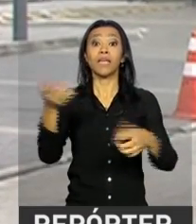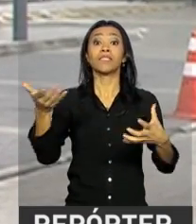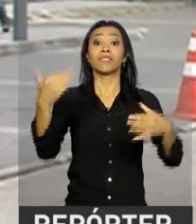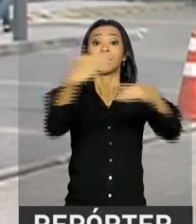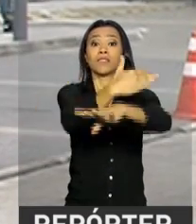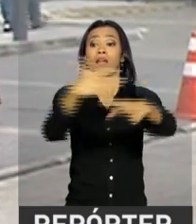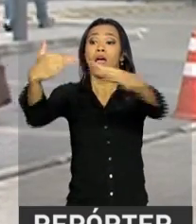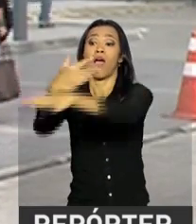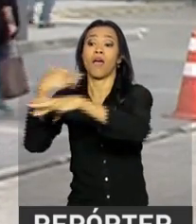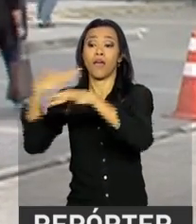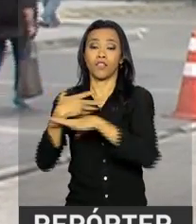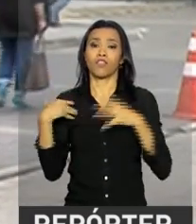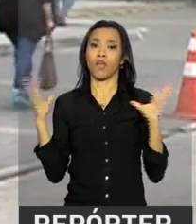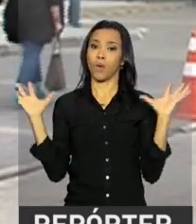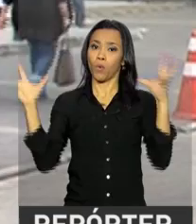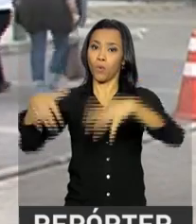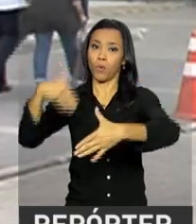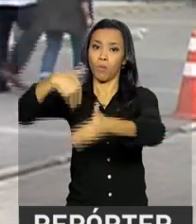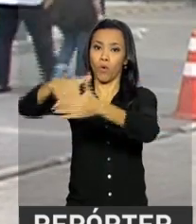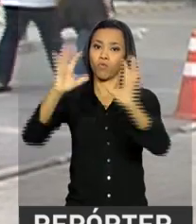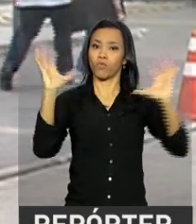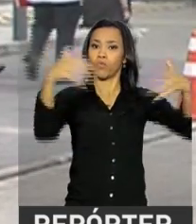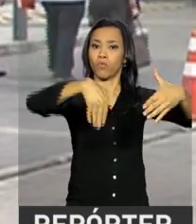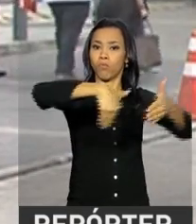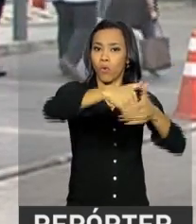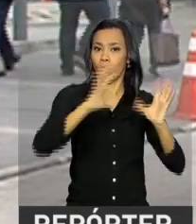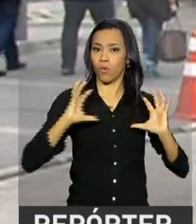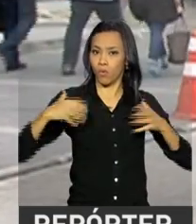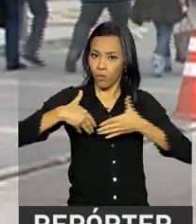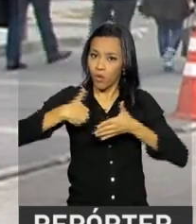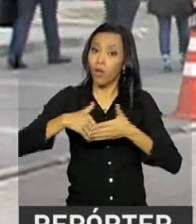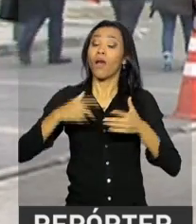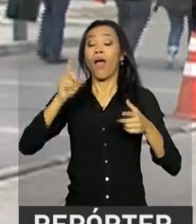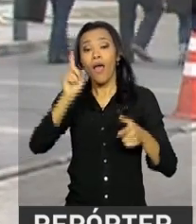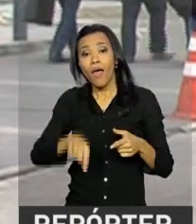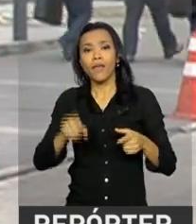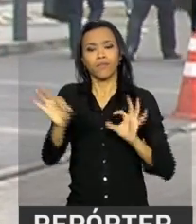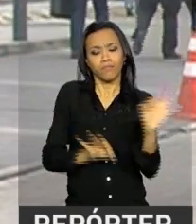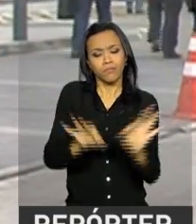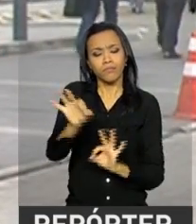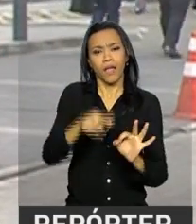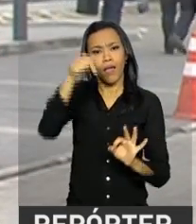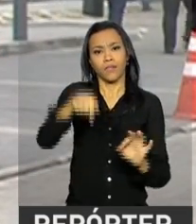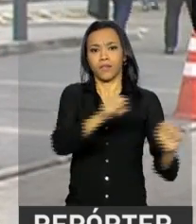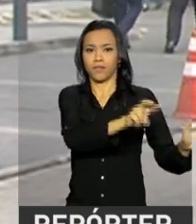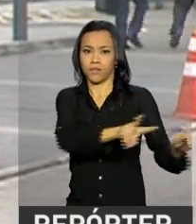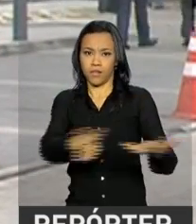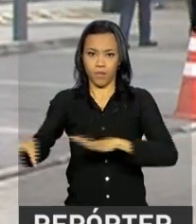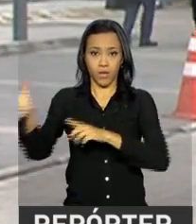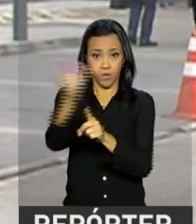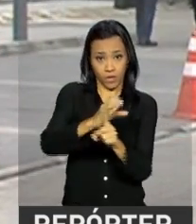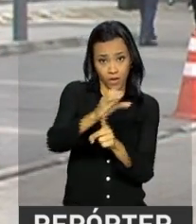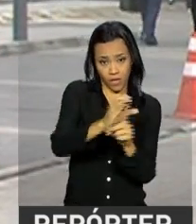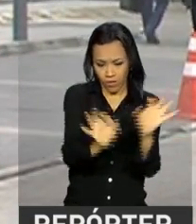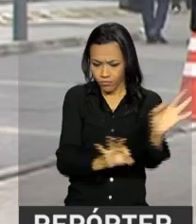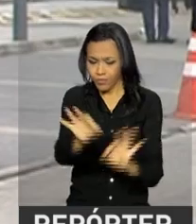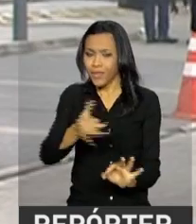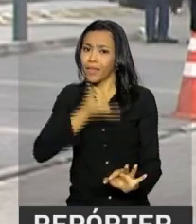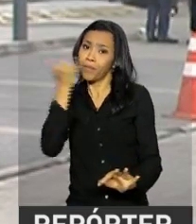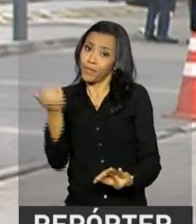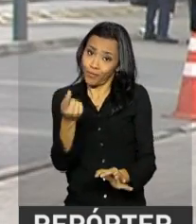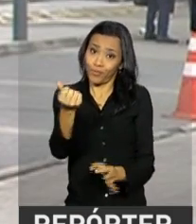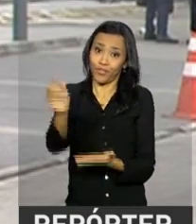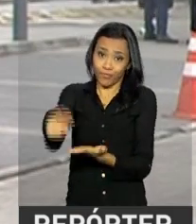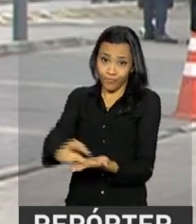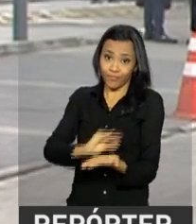as competições de futebol. O efetivo da PM deve ser definido esta semana, já que depende dos recursos que